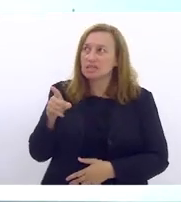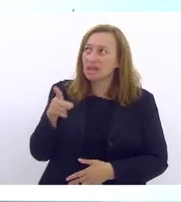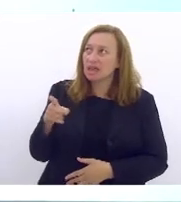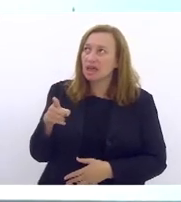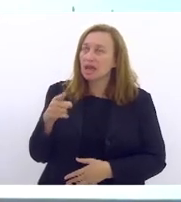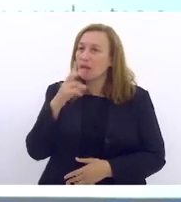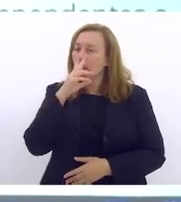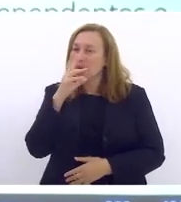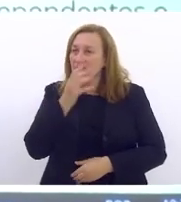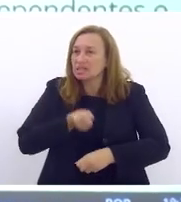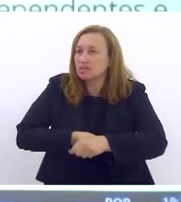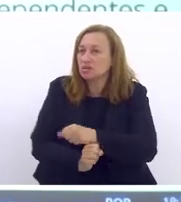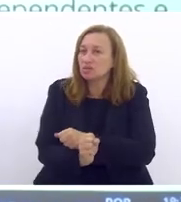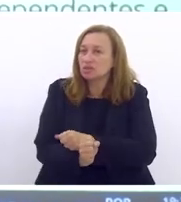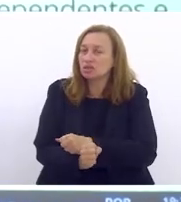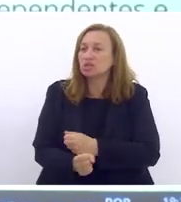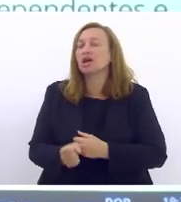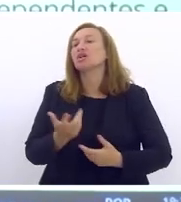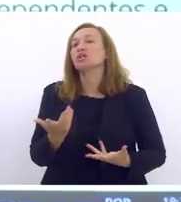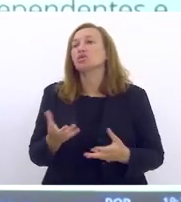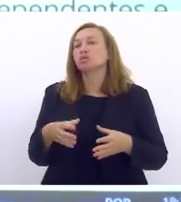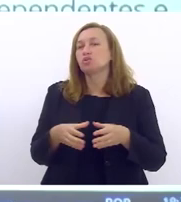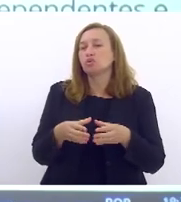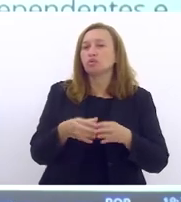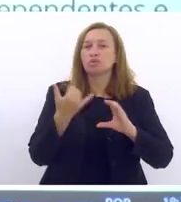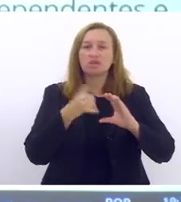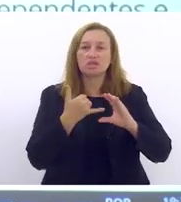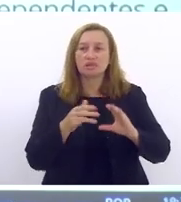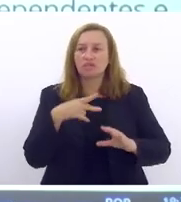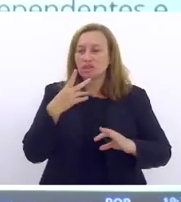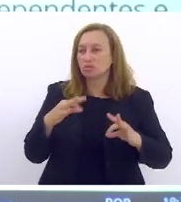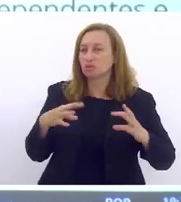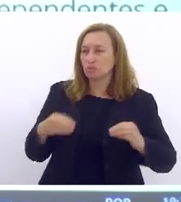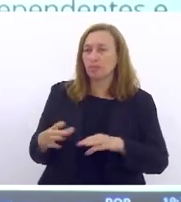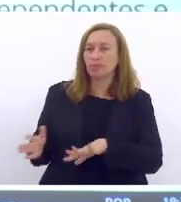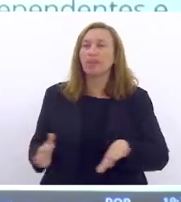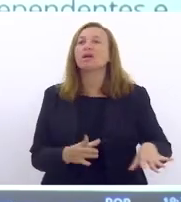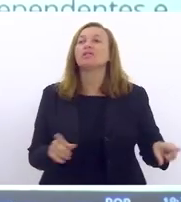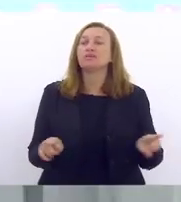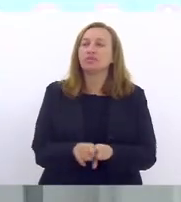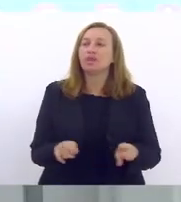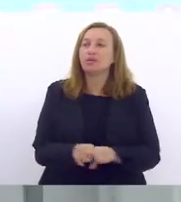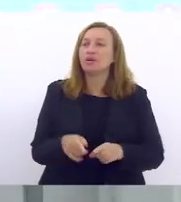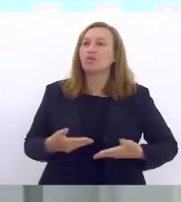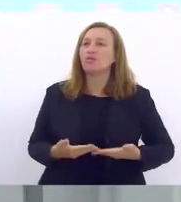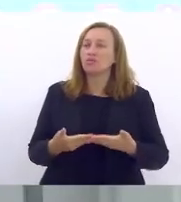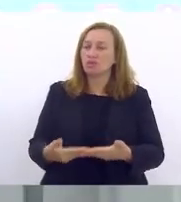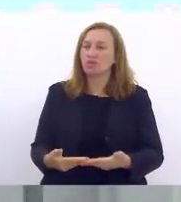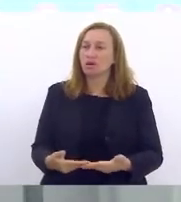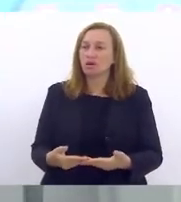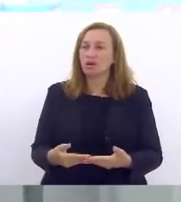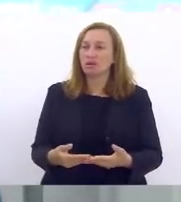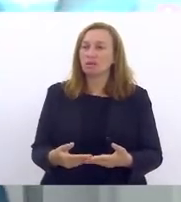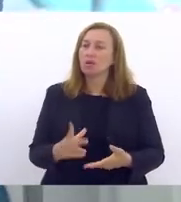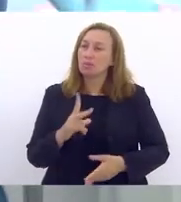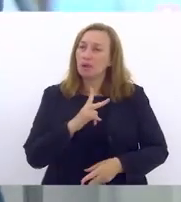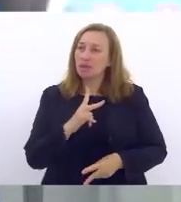E a gente está ali no grupo do WhatsApp tirando todas as dúvidas. É, a gente também oferece atendimento